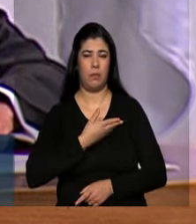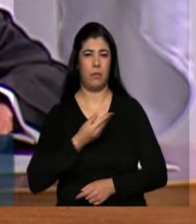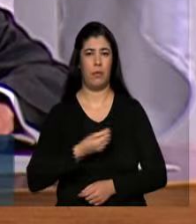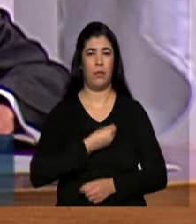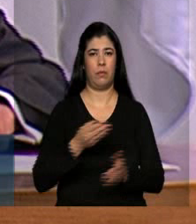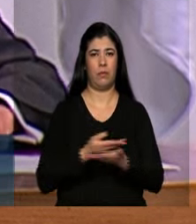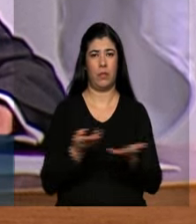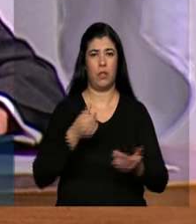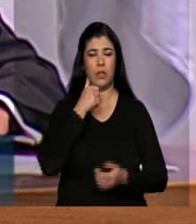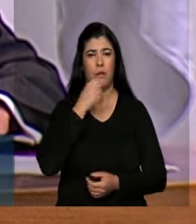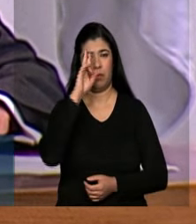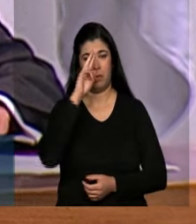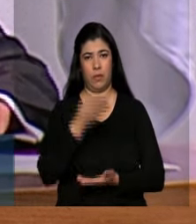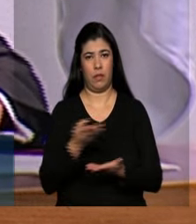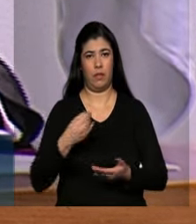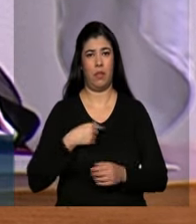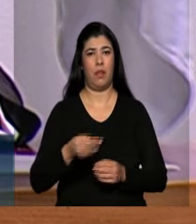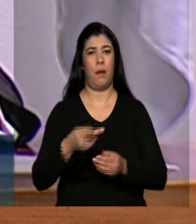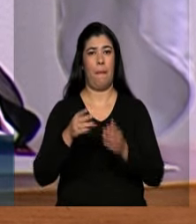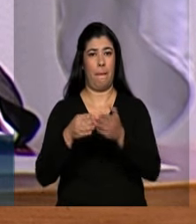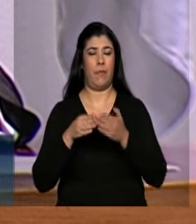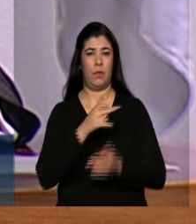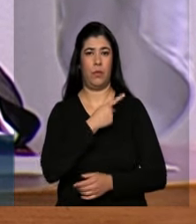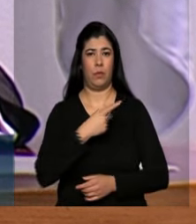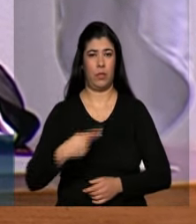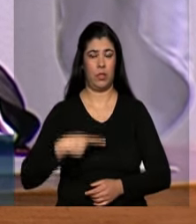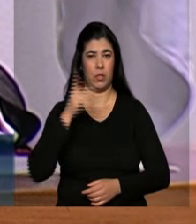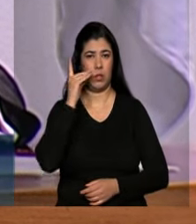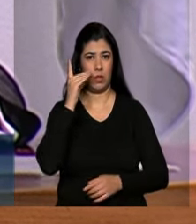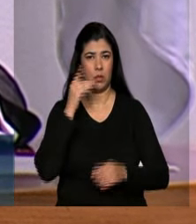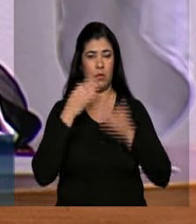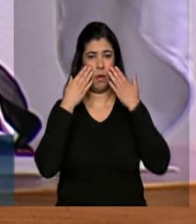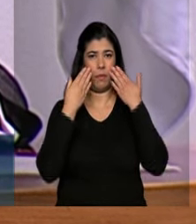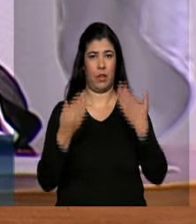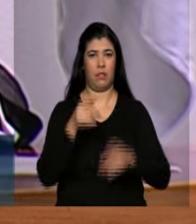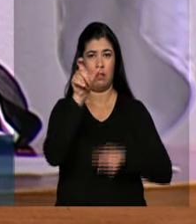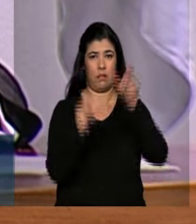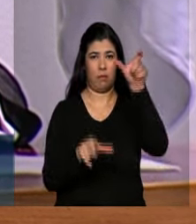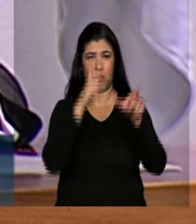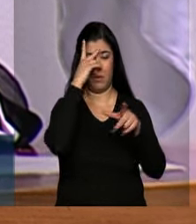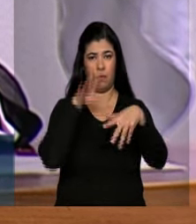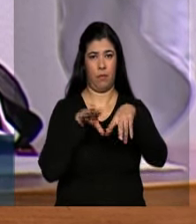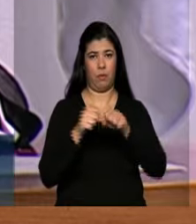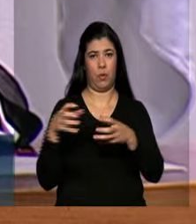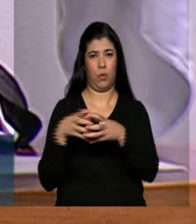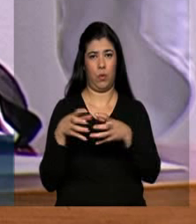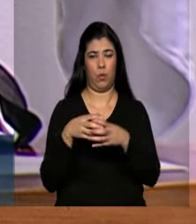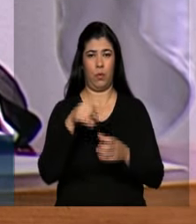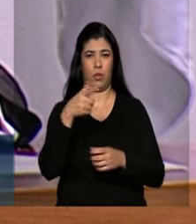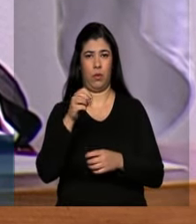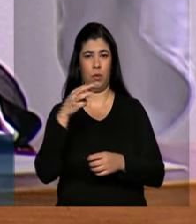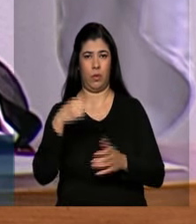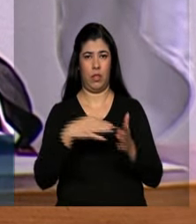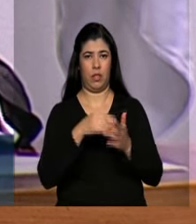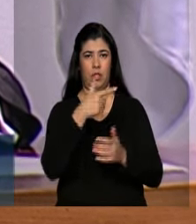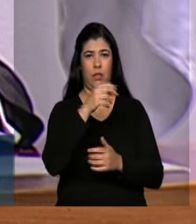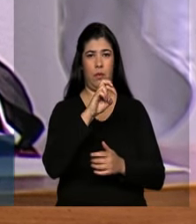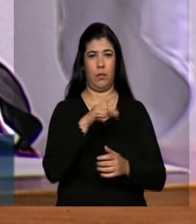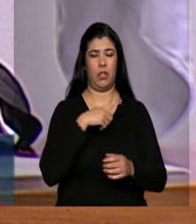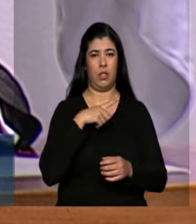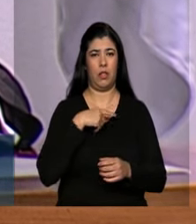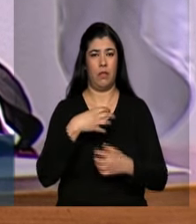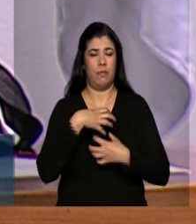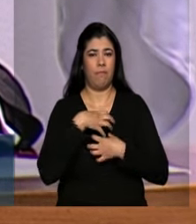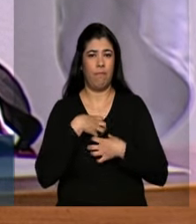Senhora Presidenta, com sua autorização, apresentarei os formandos da turma de 2013-2015, agraciados